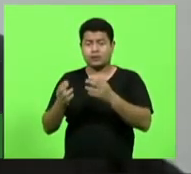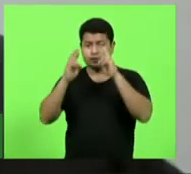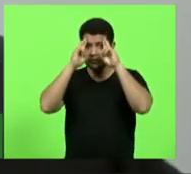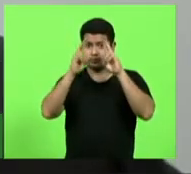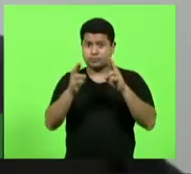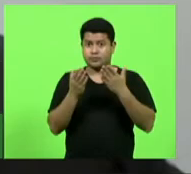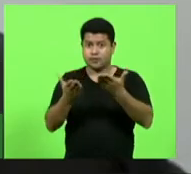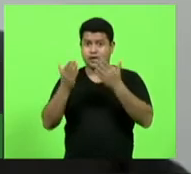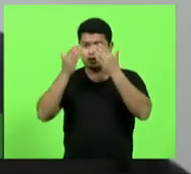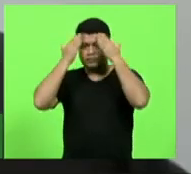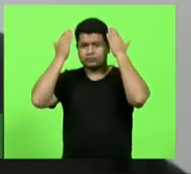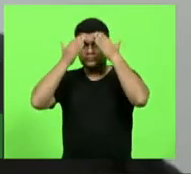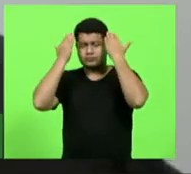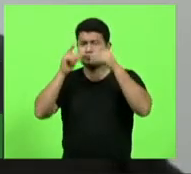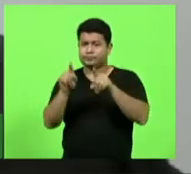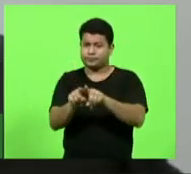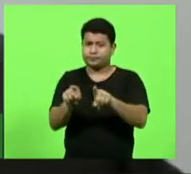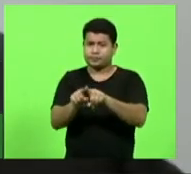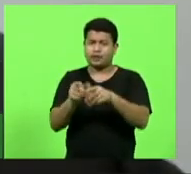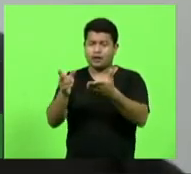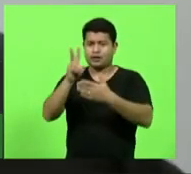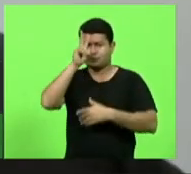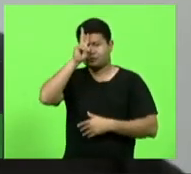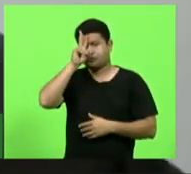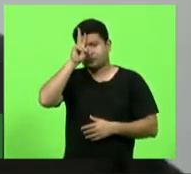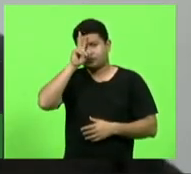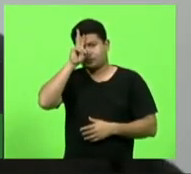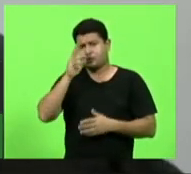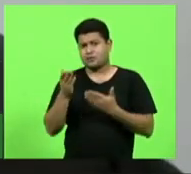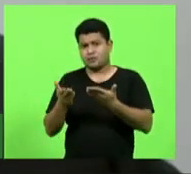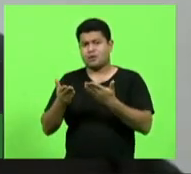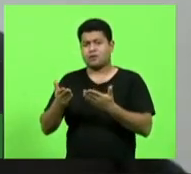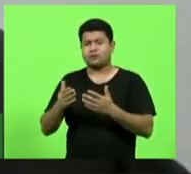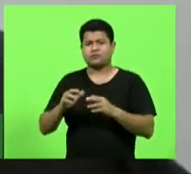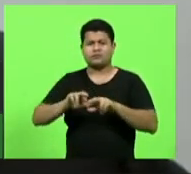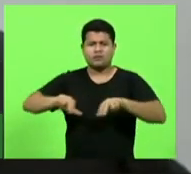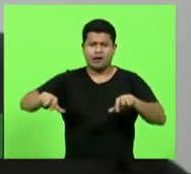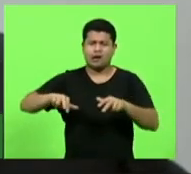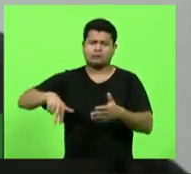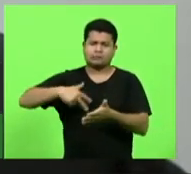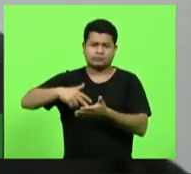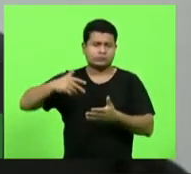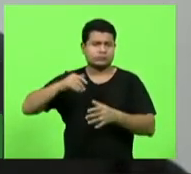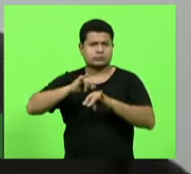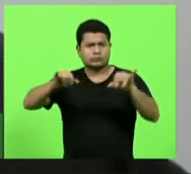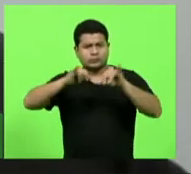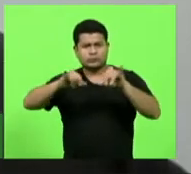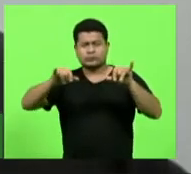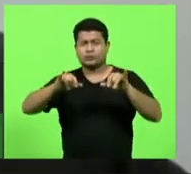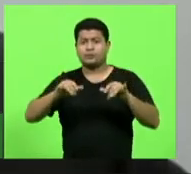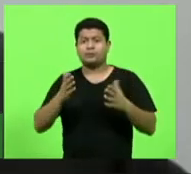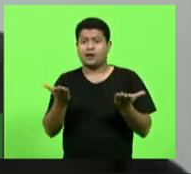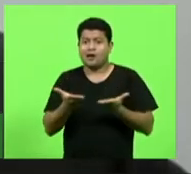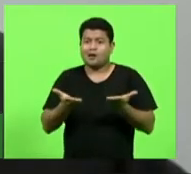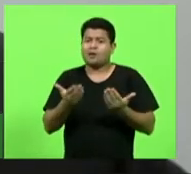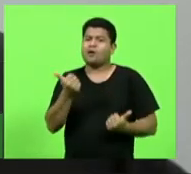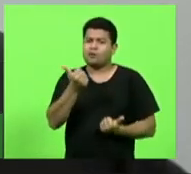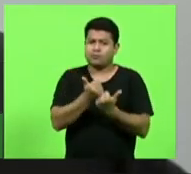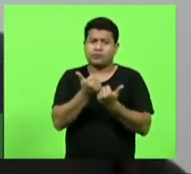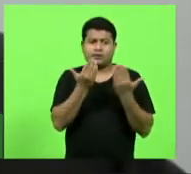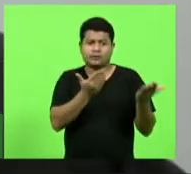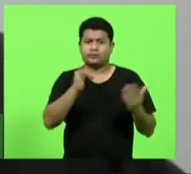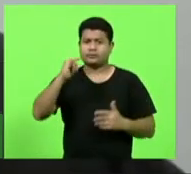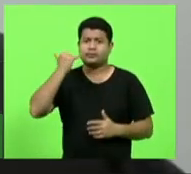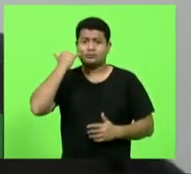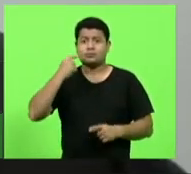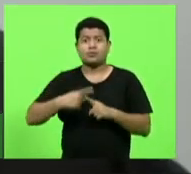Milton Schaefer pela sua história, pelos seus posicionamentos, mas eu vou apoiar o deputado Gessé porque eu